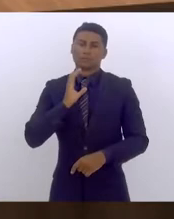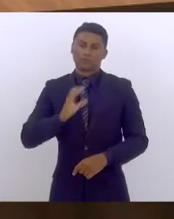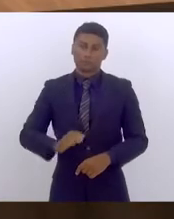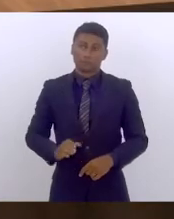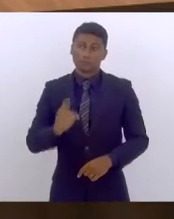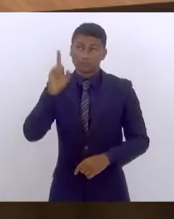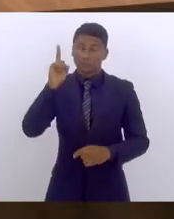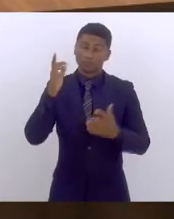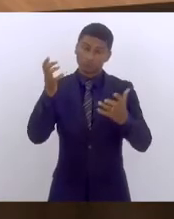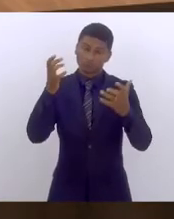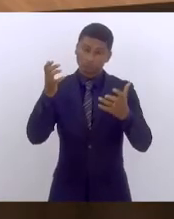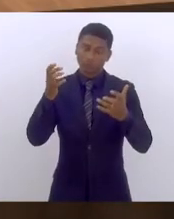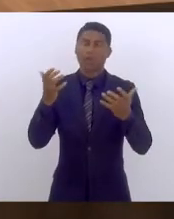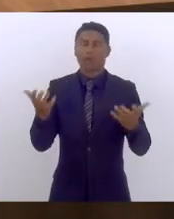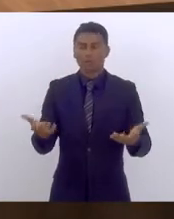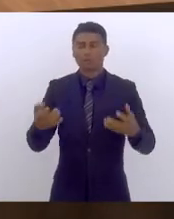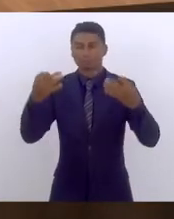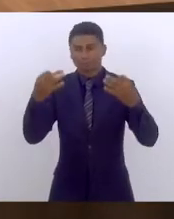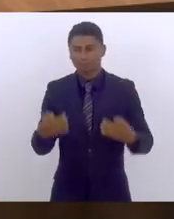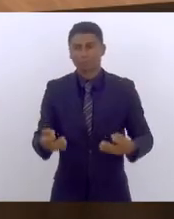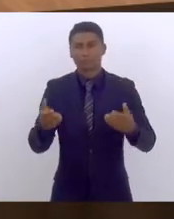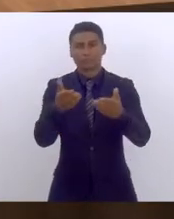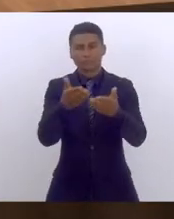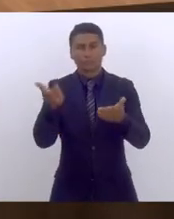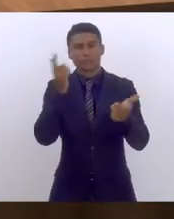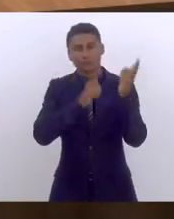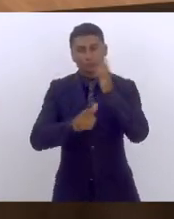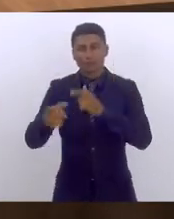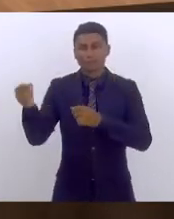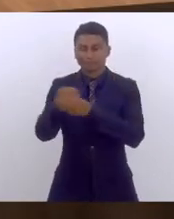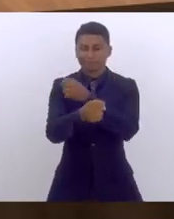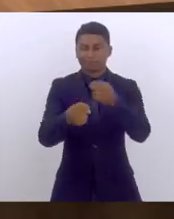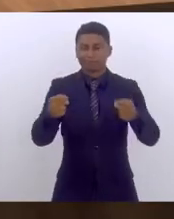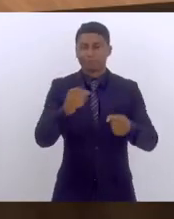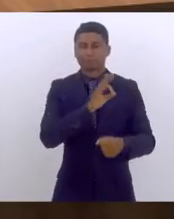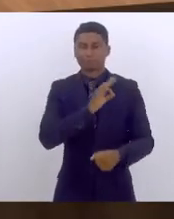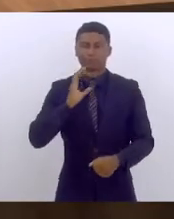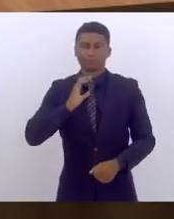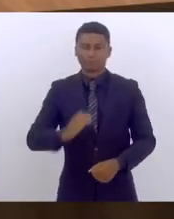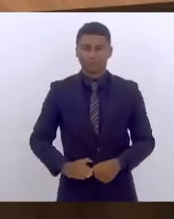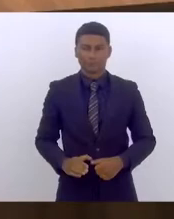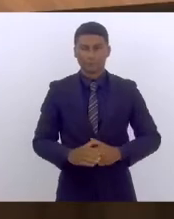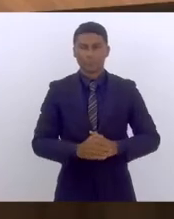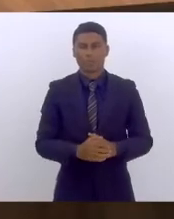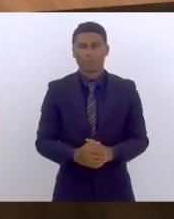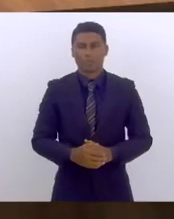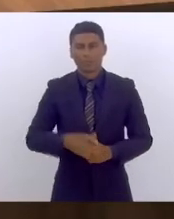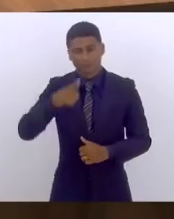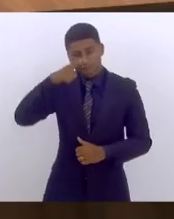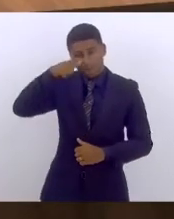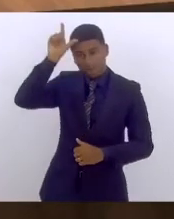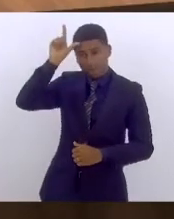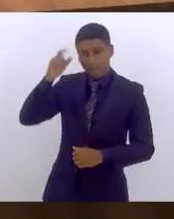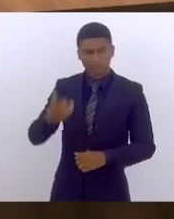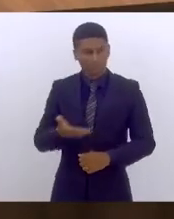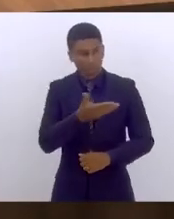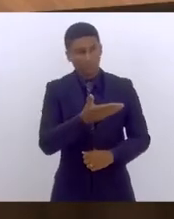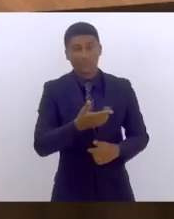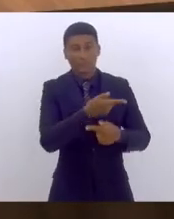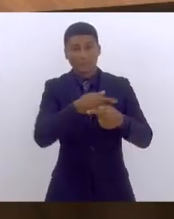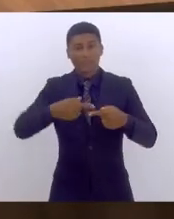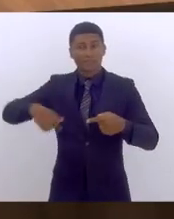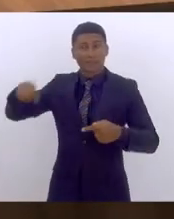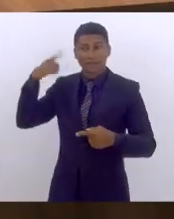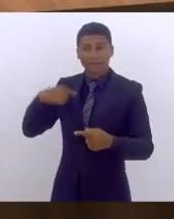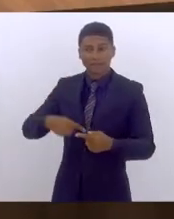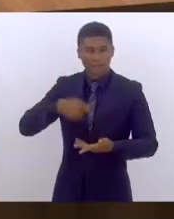permitir, também dará a justiça necessária aos senhores e senhoras. E aí, tia Ju, deputado Luiz Paulo, que muito me cobrou na semana